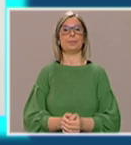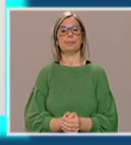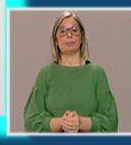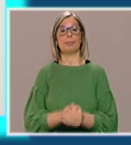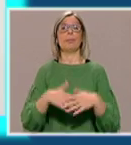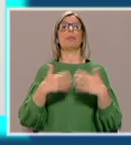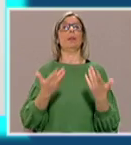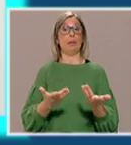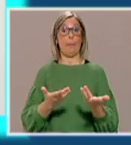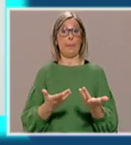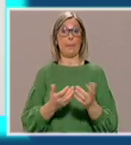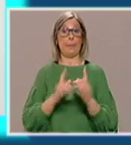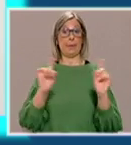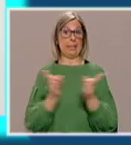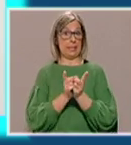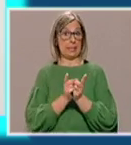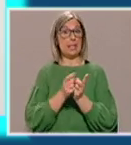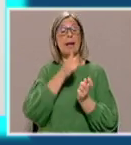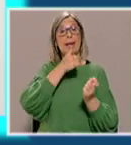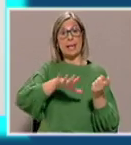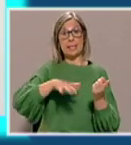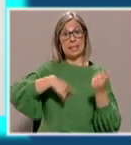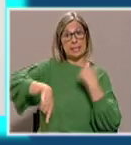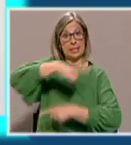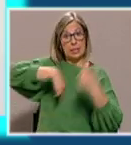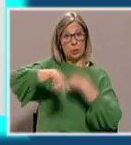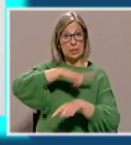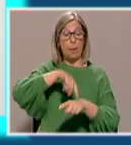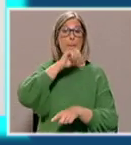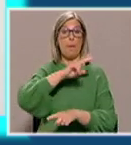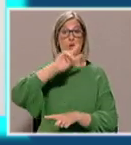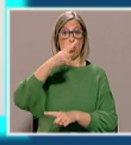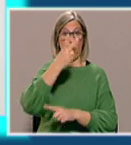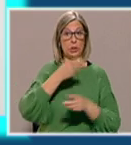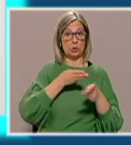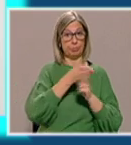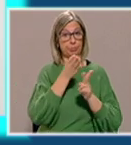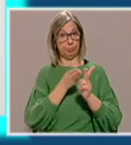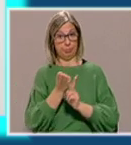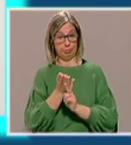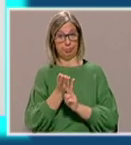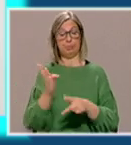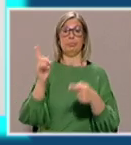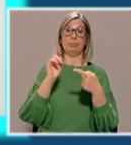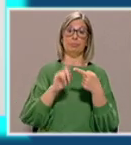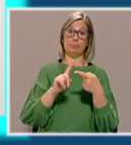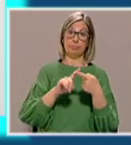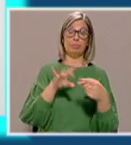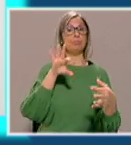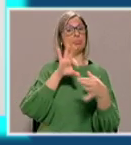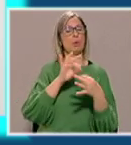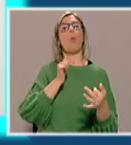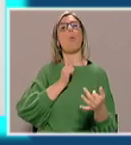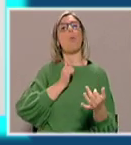Em síntese, a circulação sanguínea pode ser dividida em 2 circuitos. A circulação